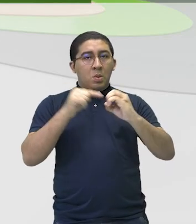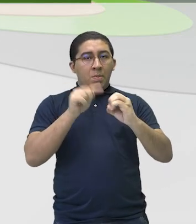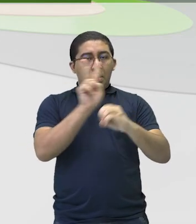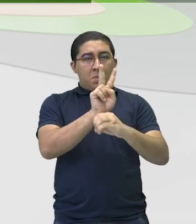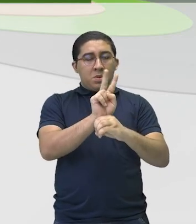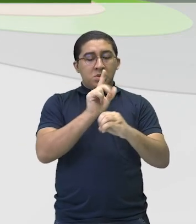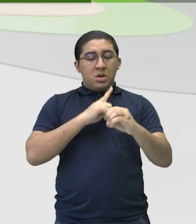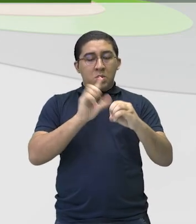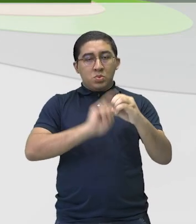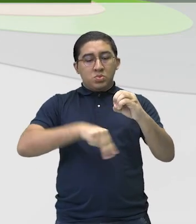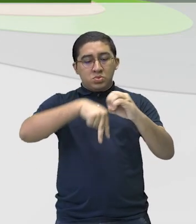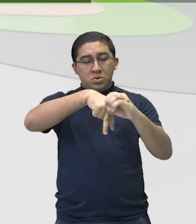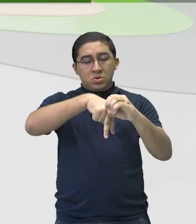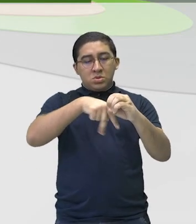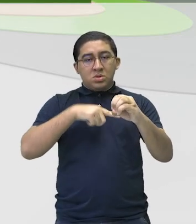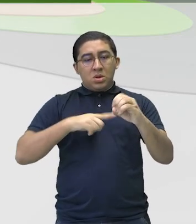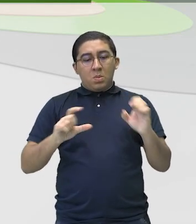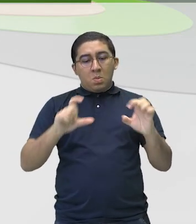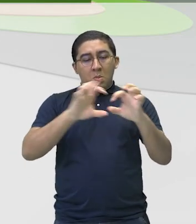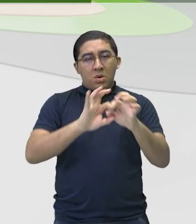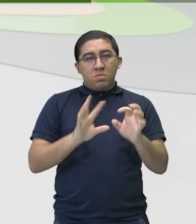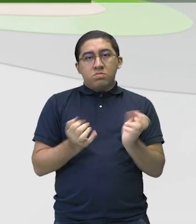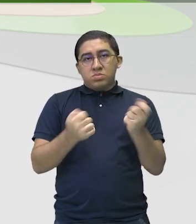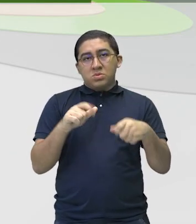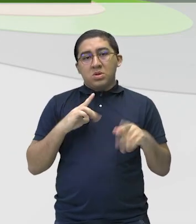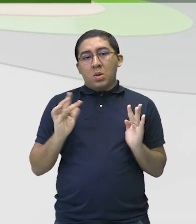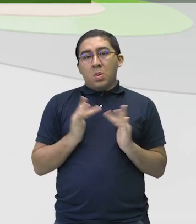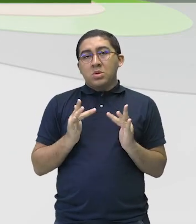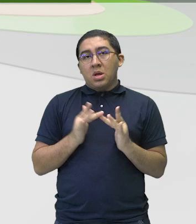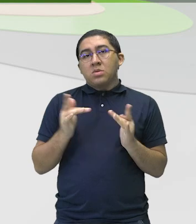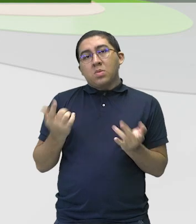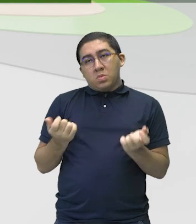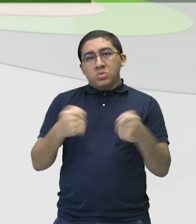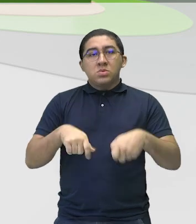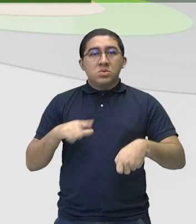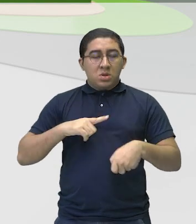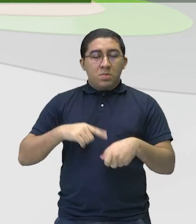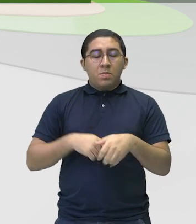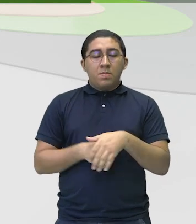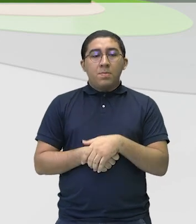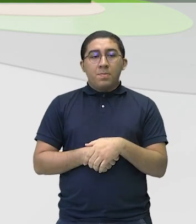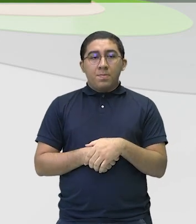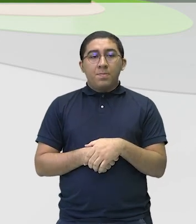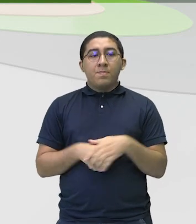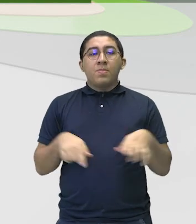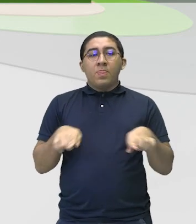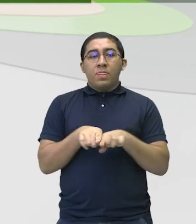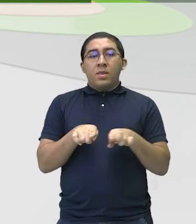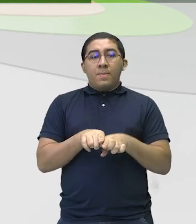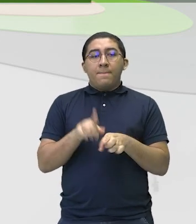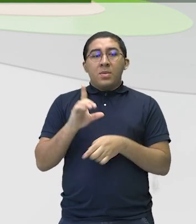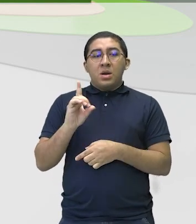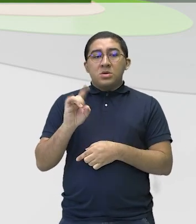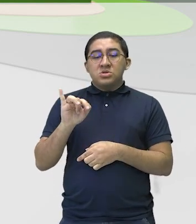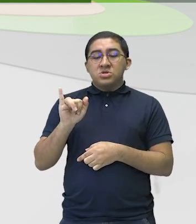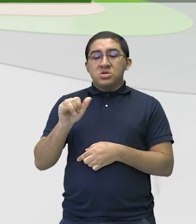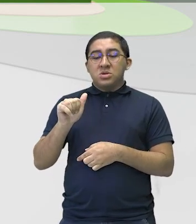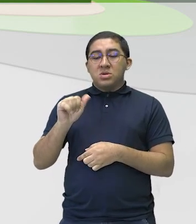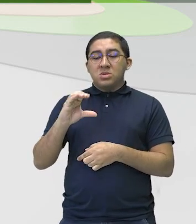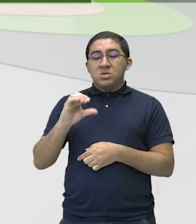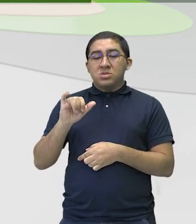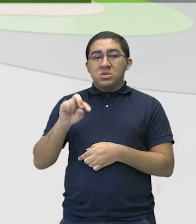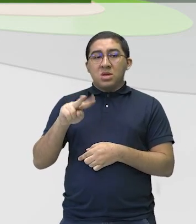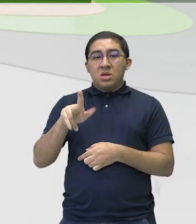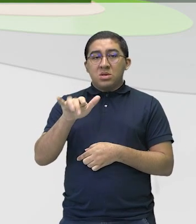pelo quiasma, que é a região onde os cromossomos se tocaram para fazer ali o crossing over. E a prófase 1 termina na